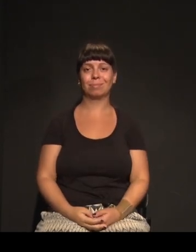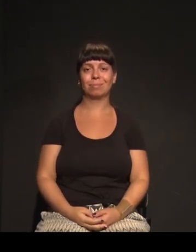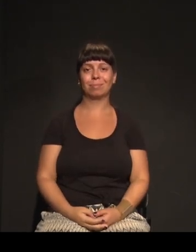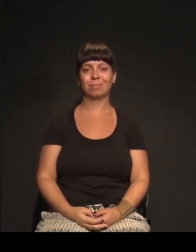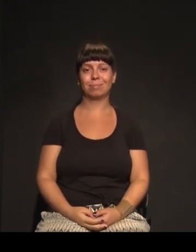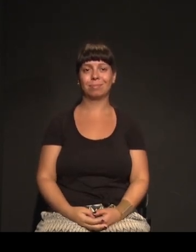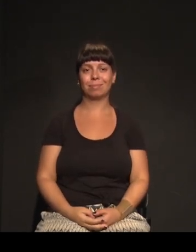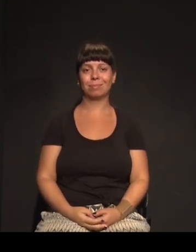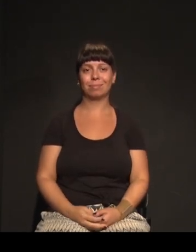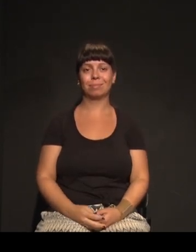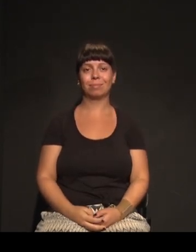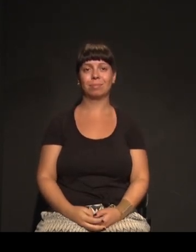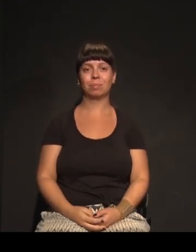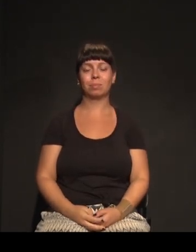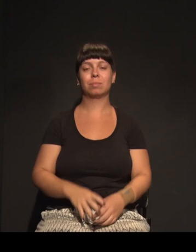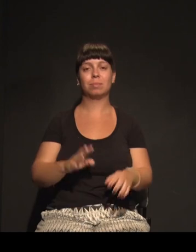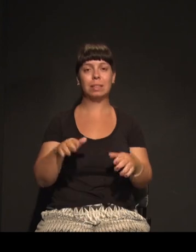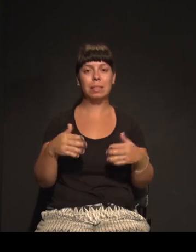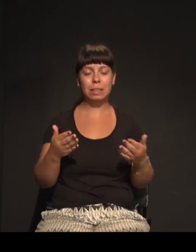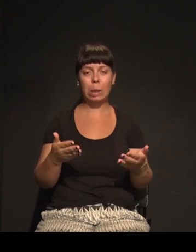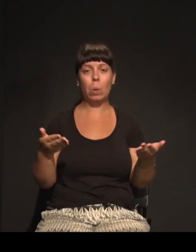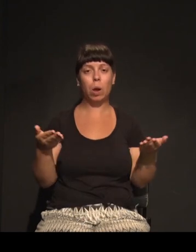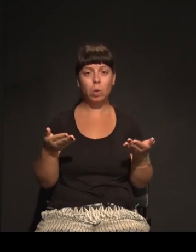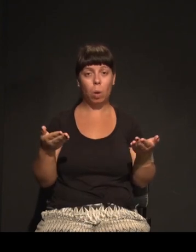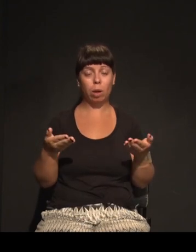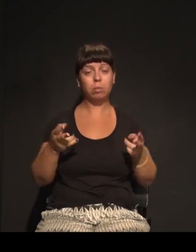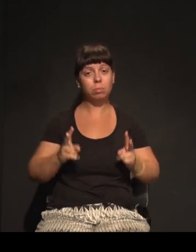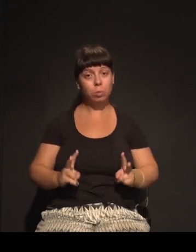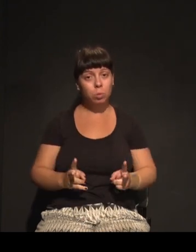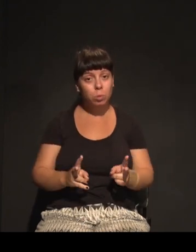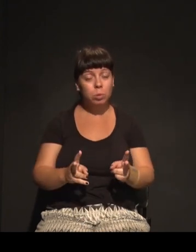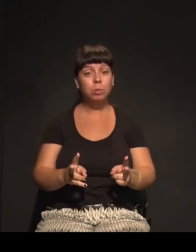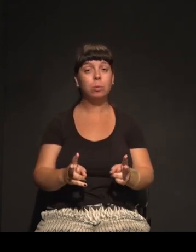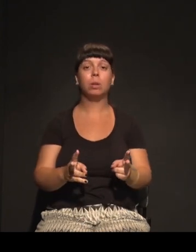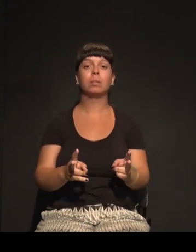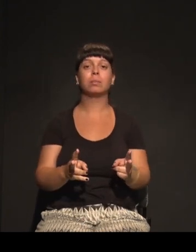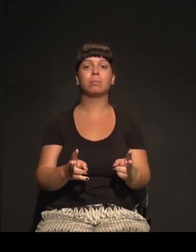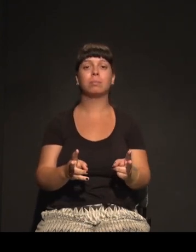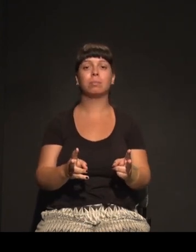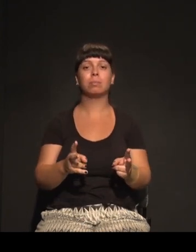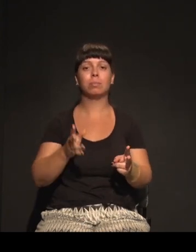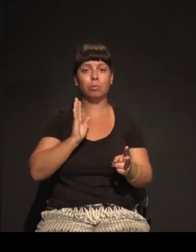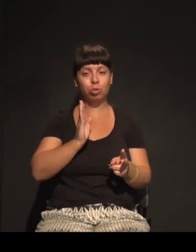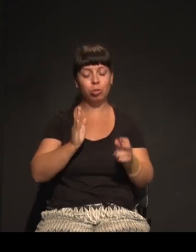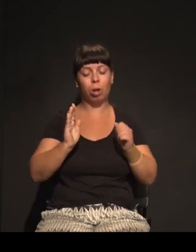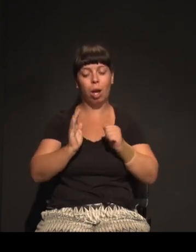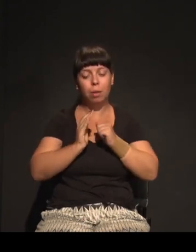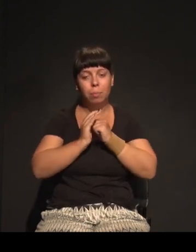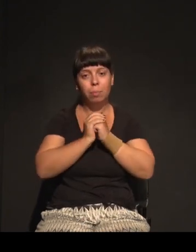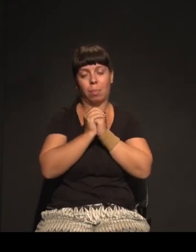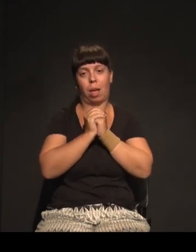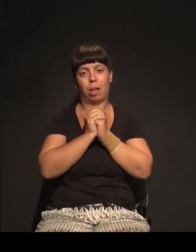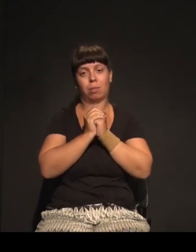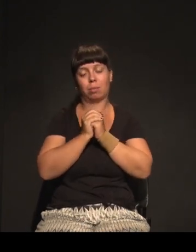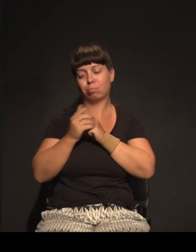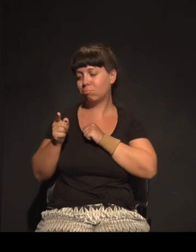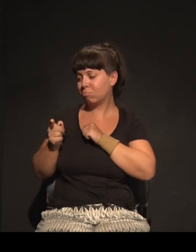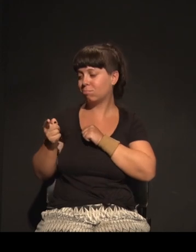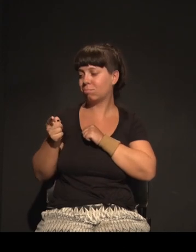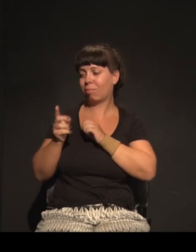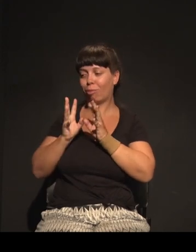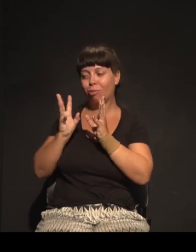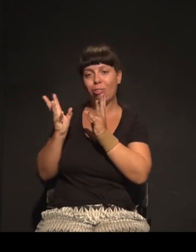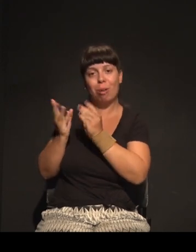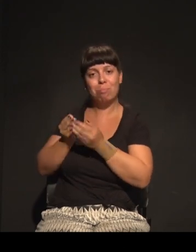então a gente dá faz a 50 se com essa pressa não é desses nossos parentes a